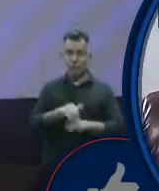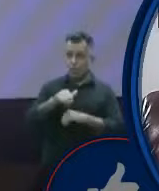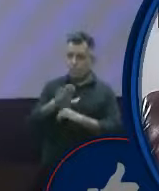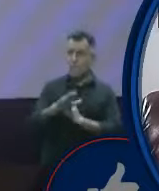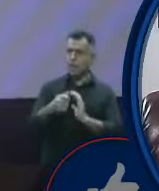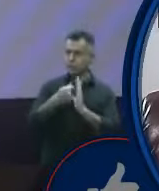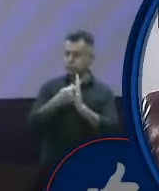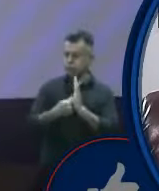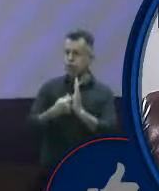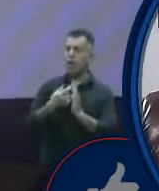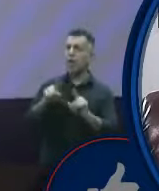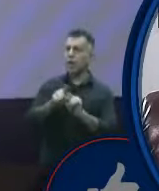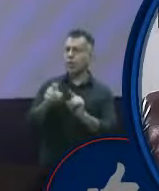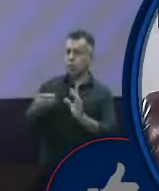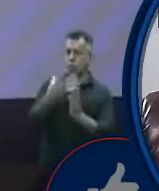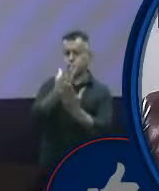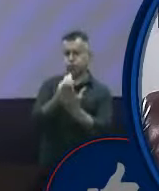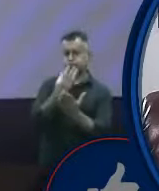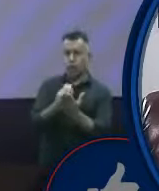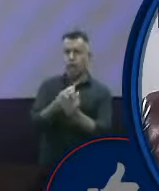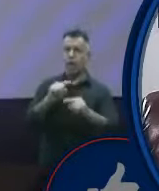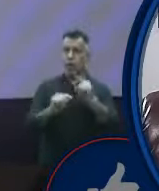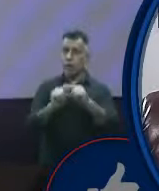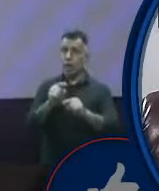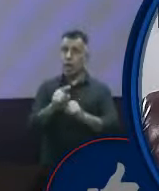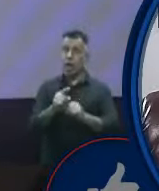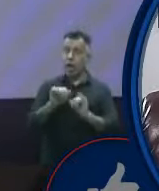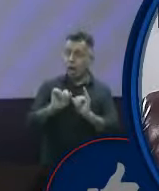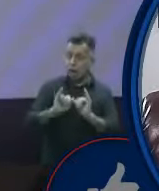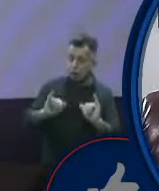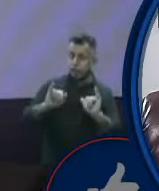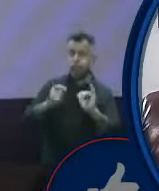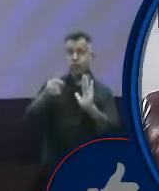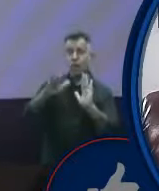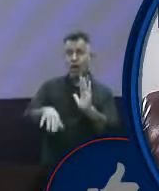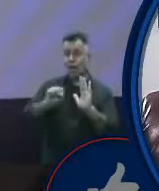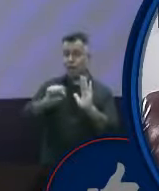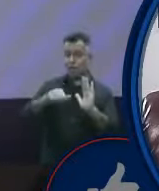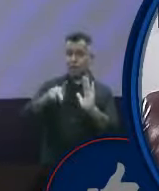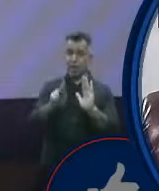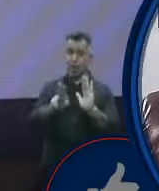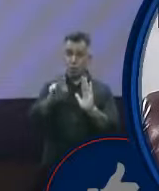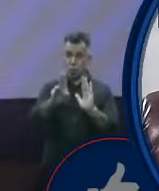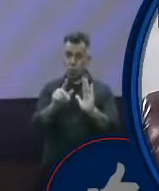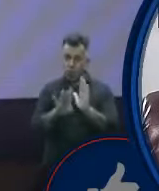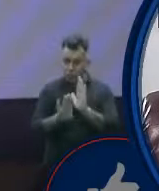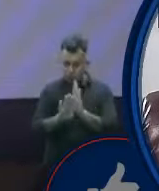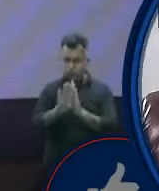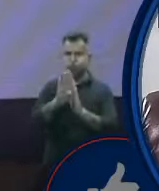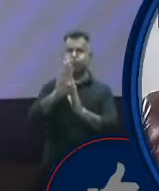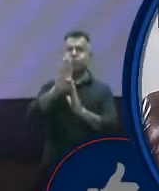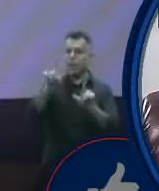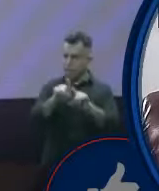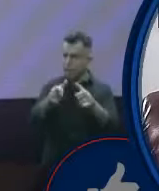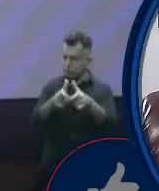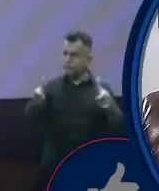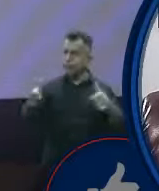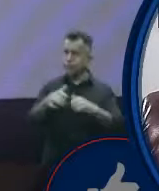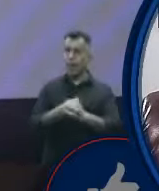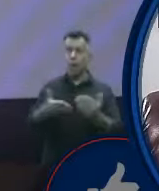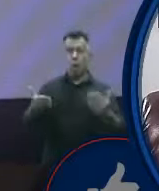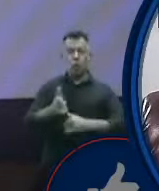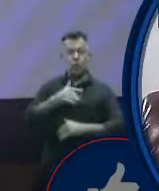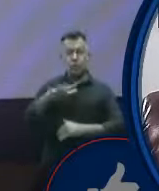e um novo sistema de upload e gestão de produtos, a oferta de SKUs no 3P vem crescendo exponencialmente também.